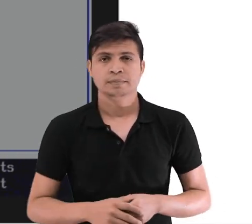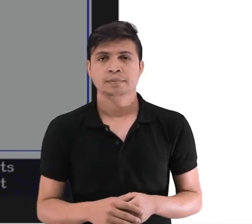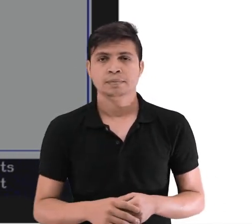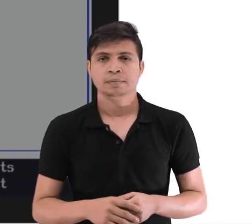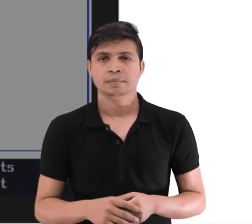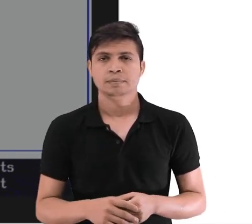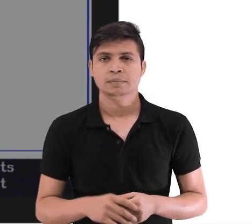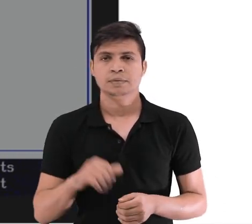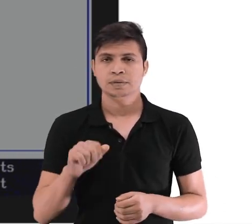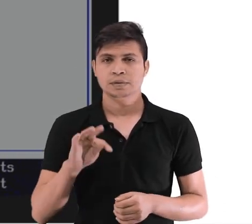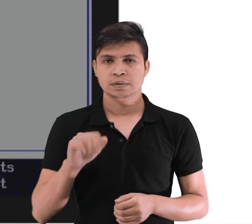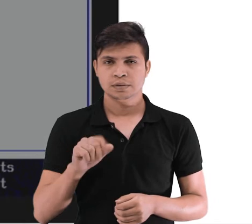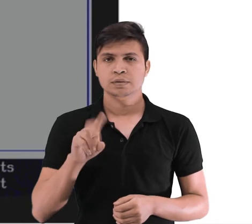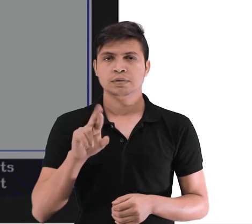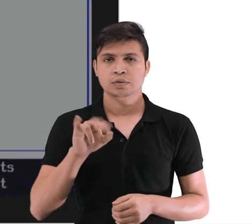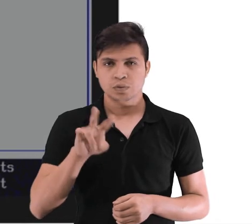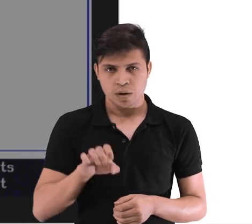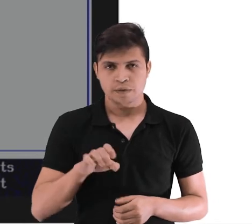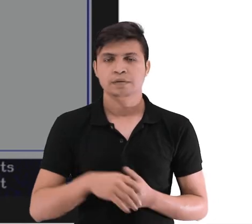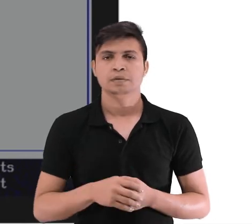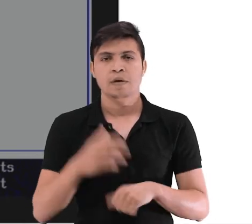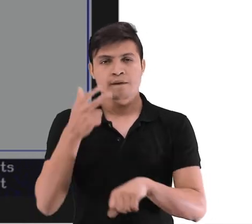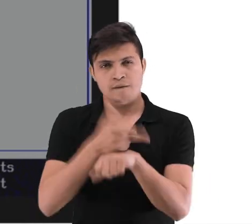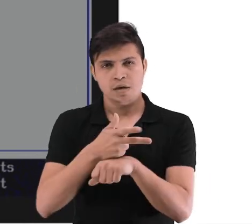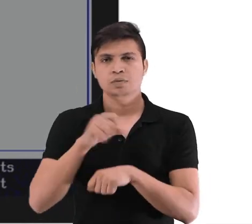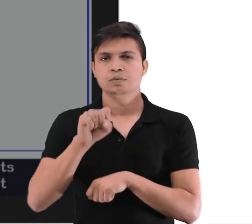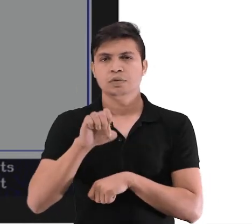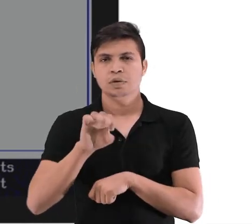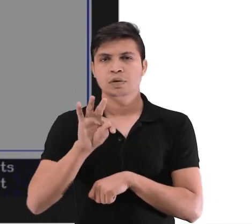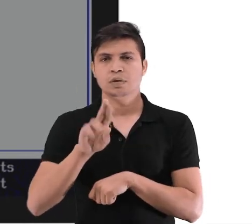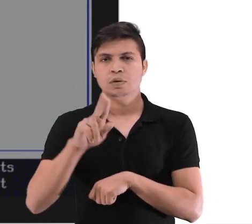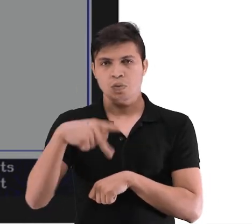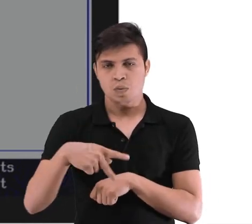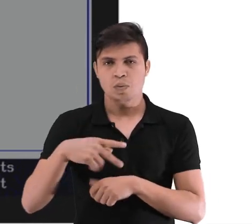ATA Drive, Vídeo Setup,